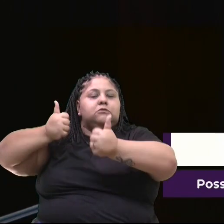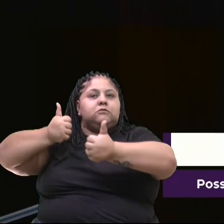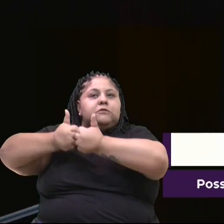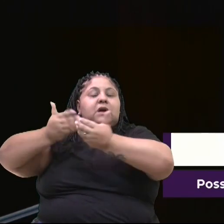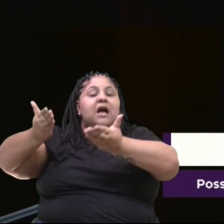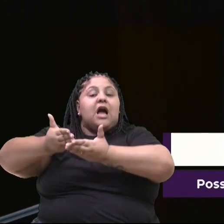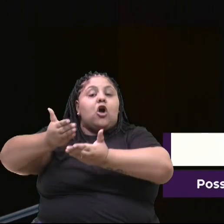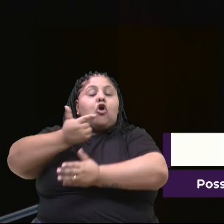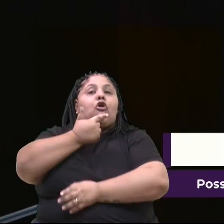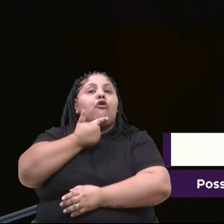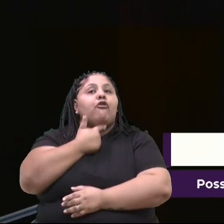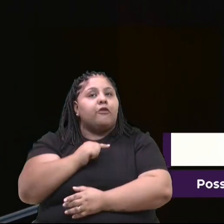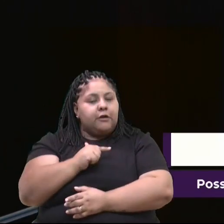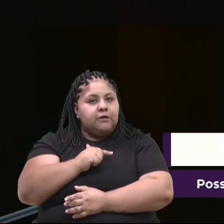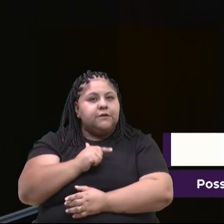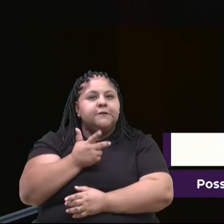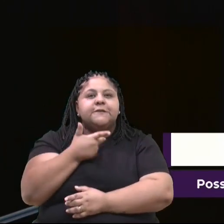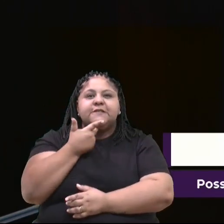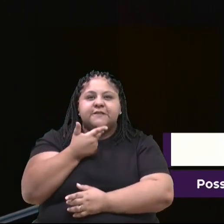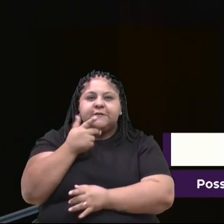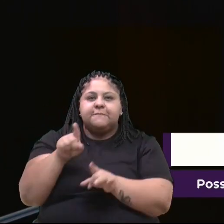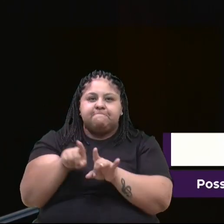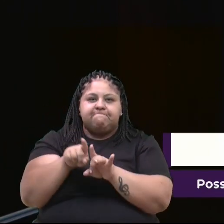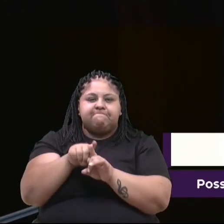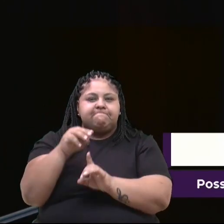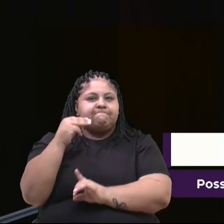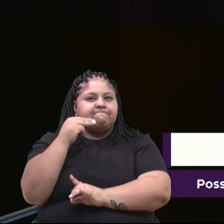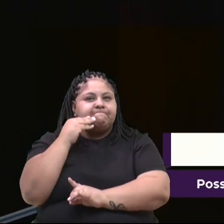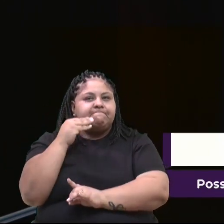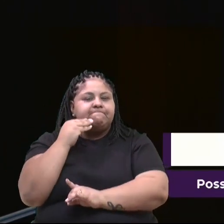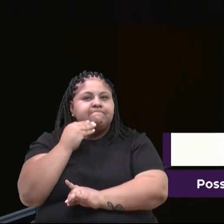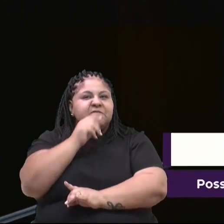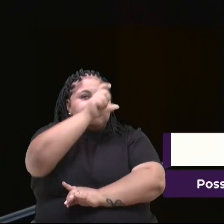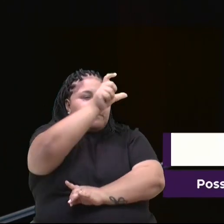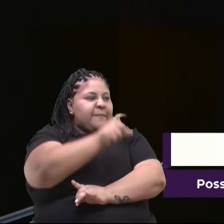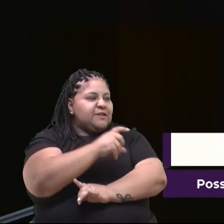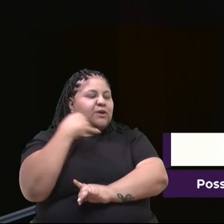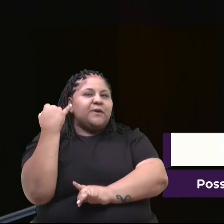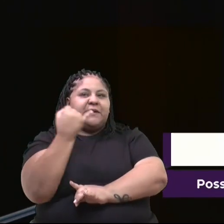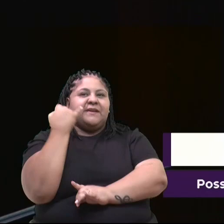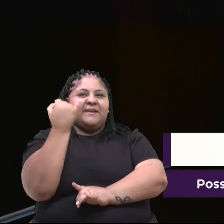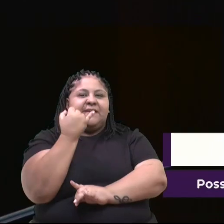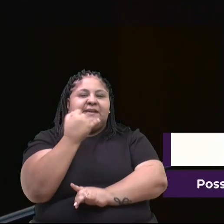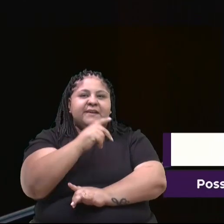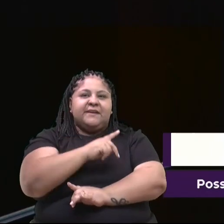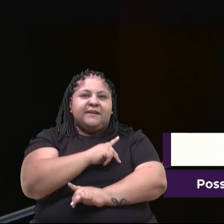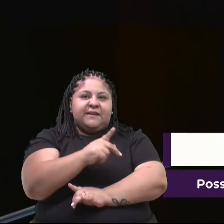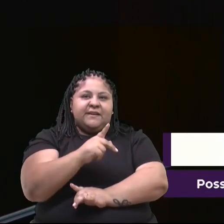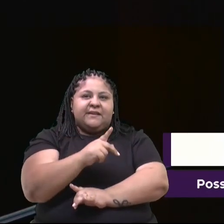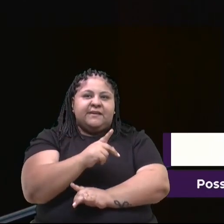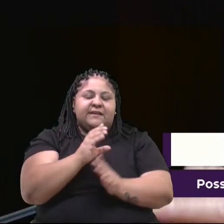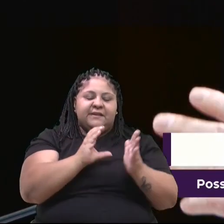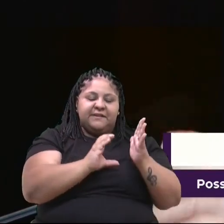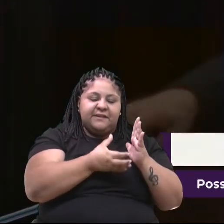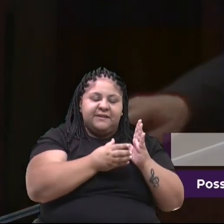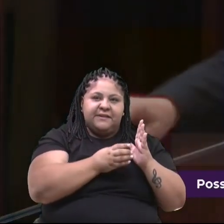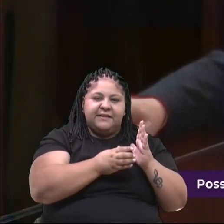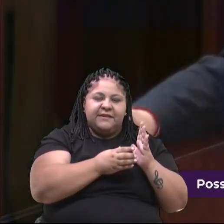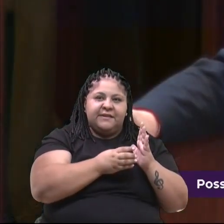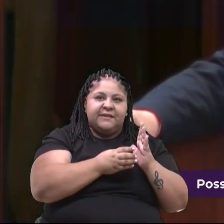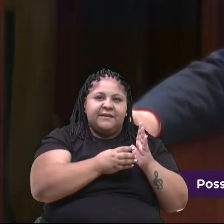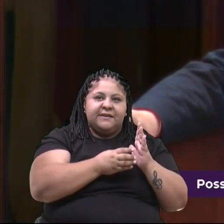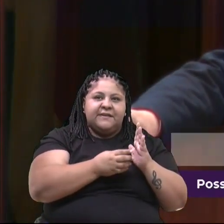eu gostaria de destacar, Marisol, uma figura muito importante, que é o presidente do meu partido, o deputado